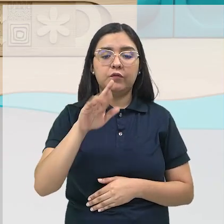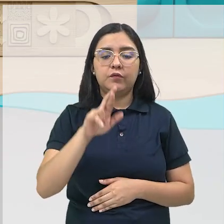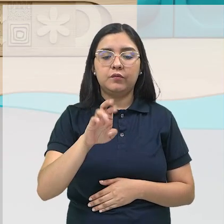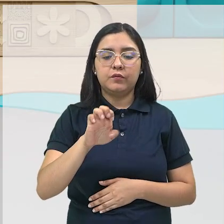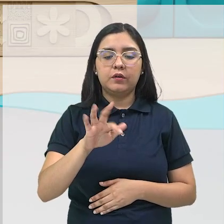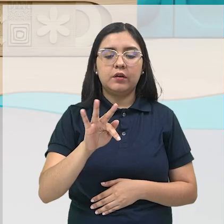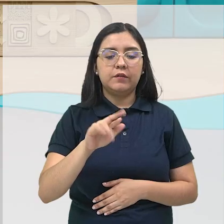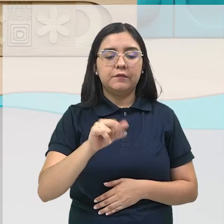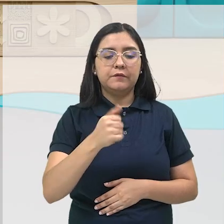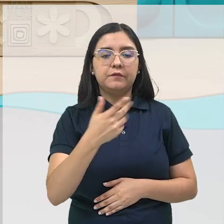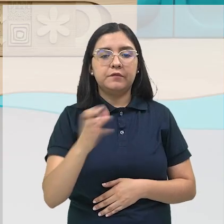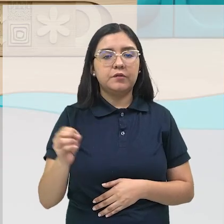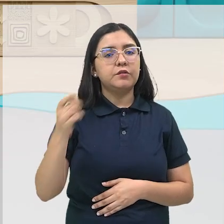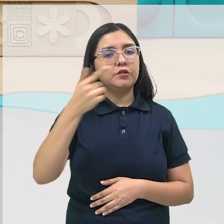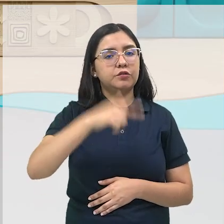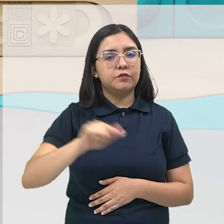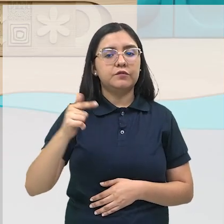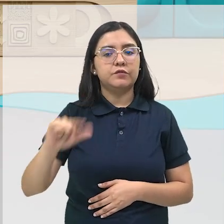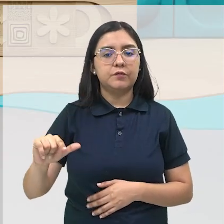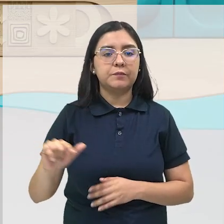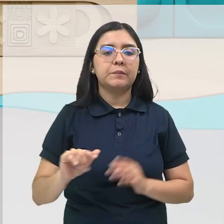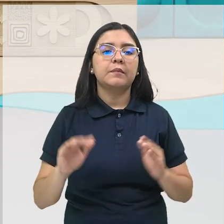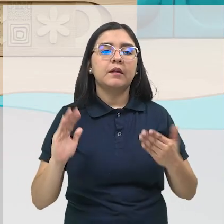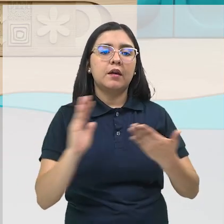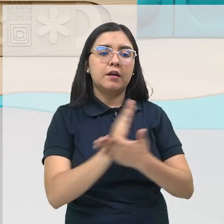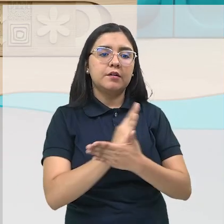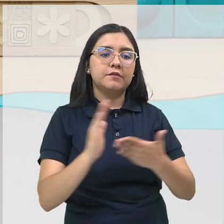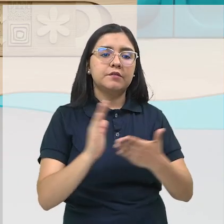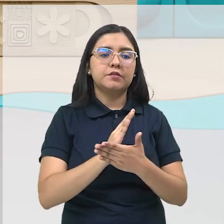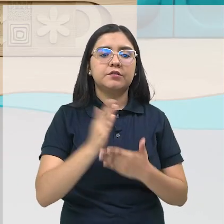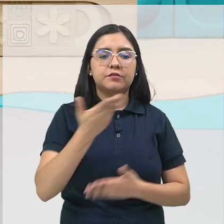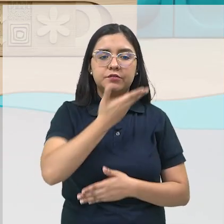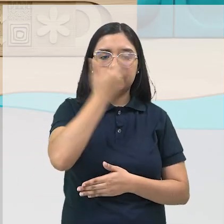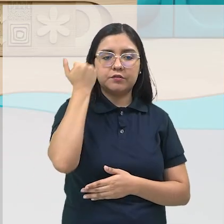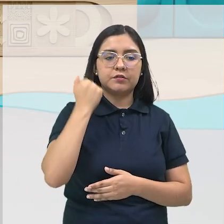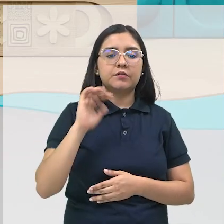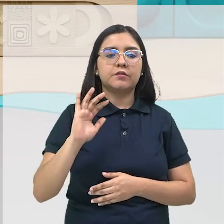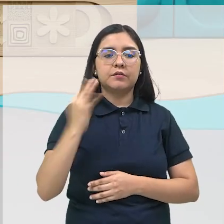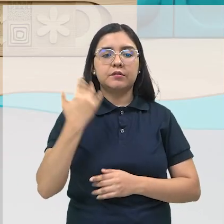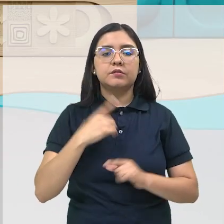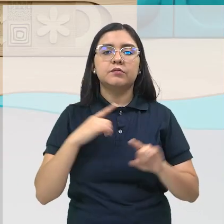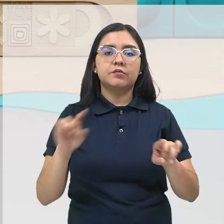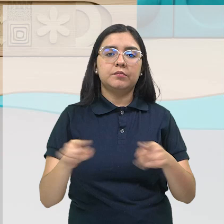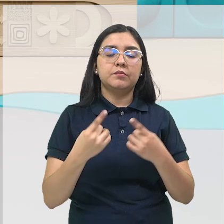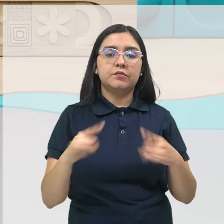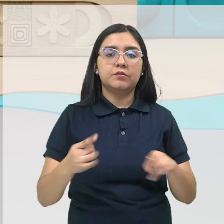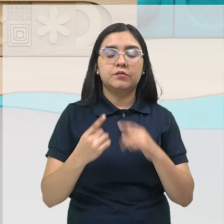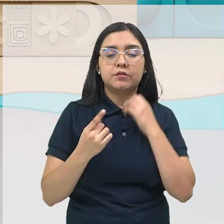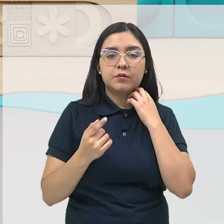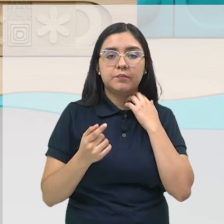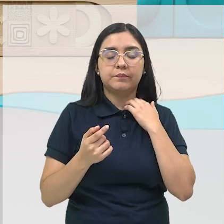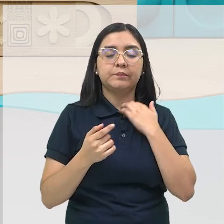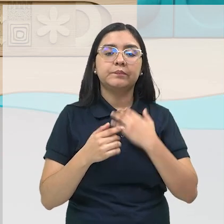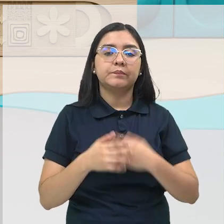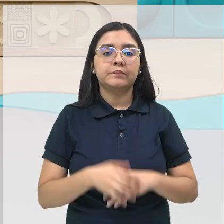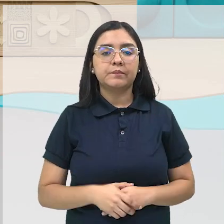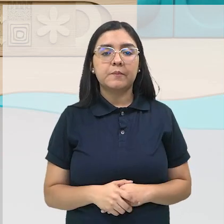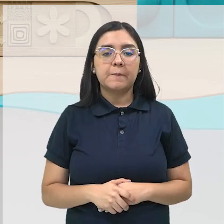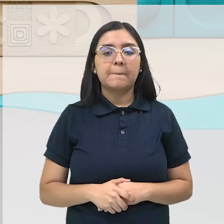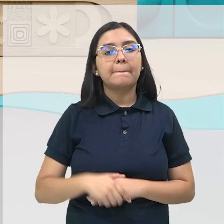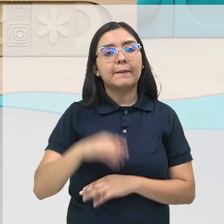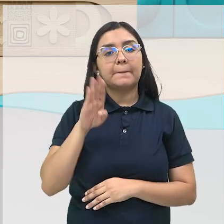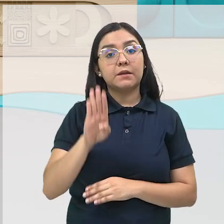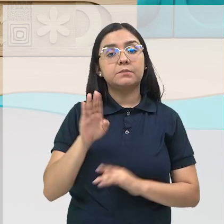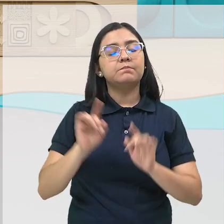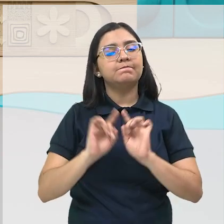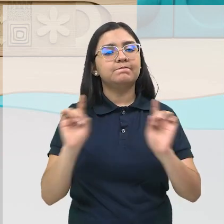vai se repetindo. E às vezes a gente até esquece o que aconteceu entre as músicas, as partes